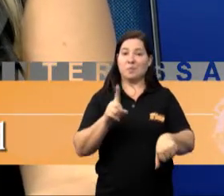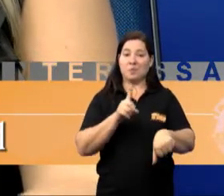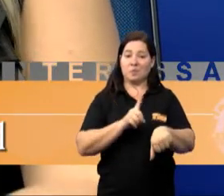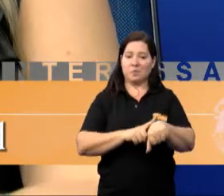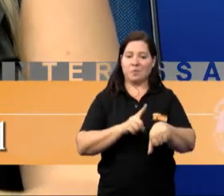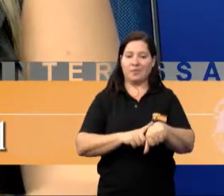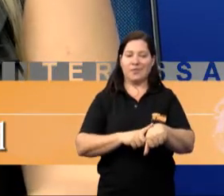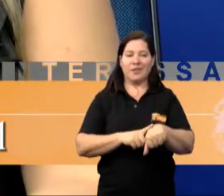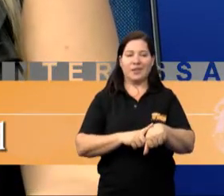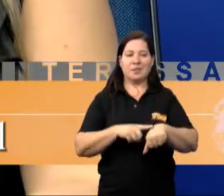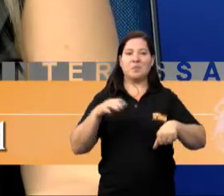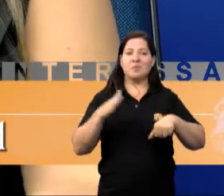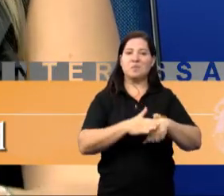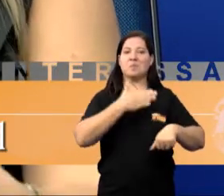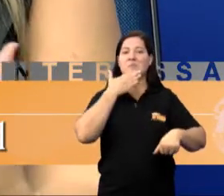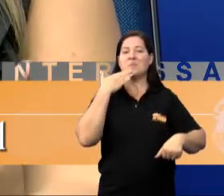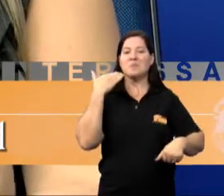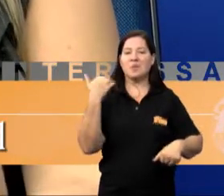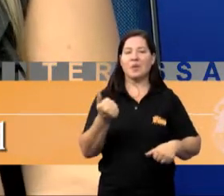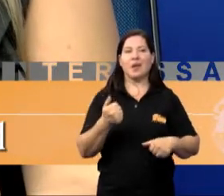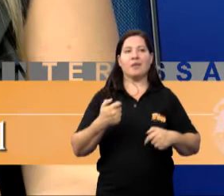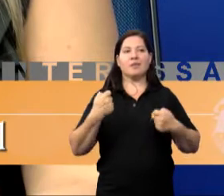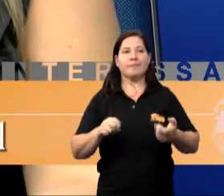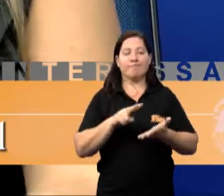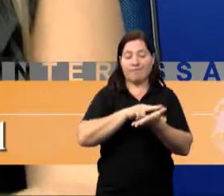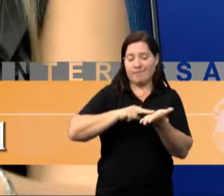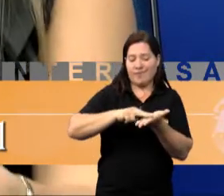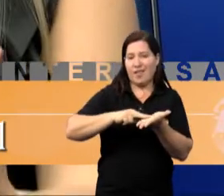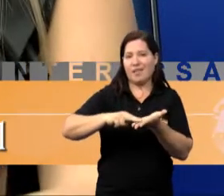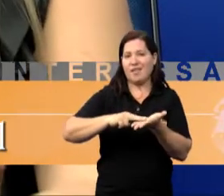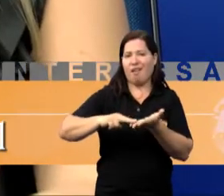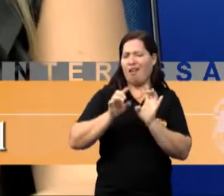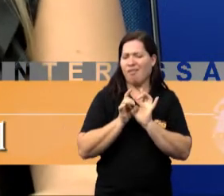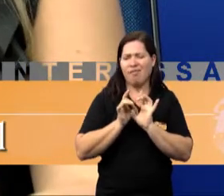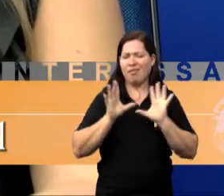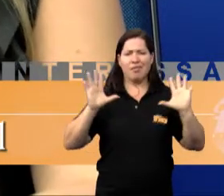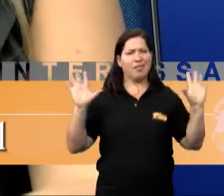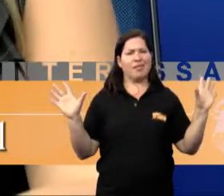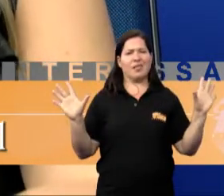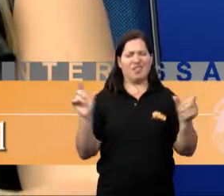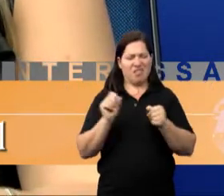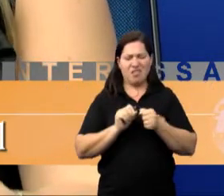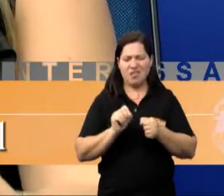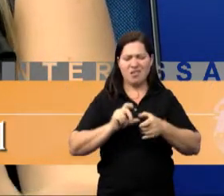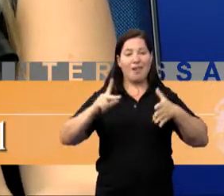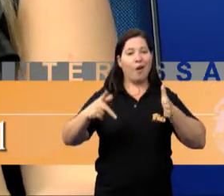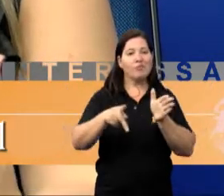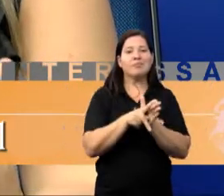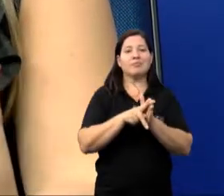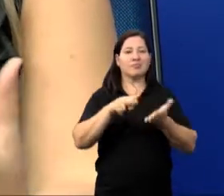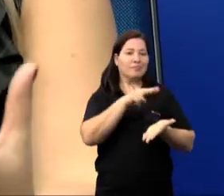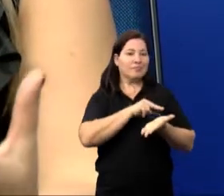Né? Pensar que as crianças precisam desenhar livremente, precisam criar os seus desenhos, precisam ter